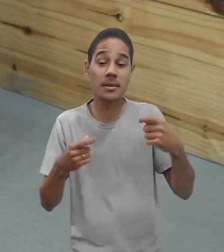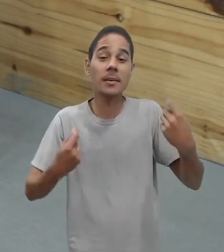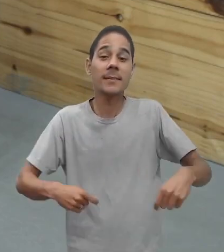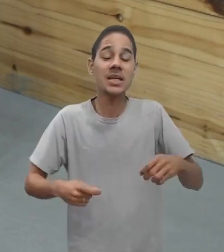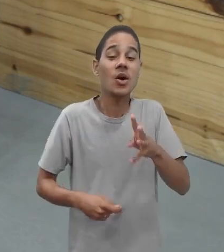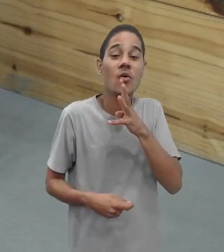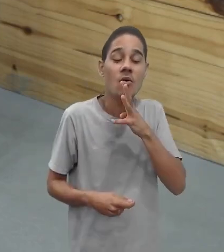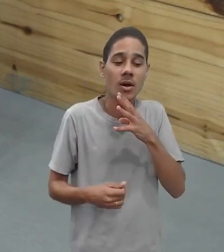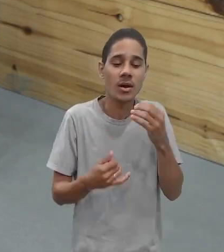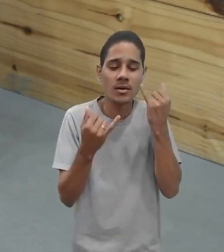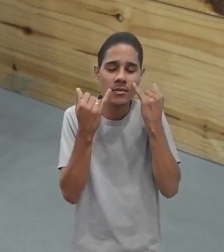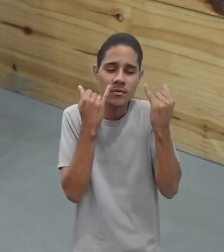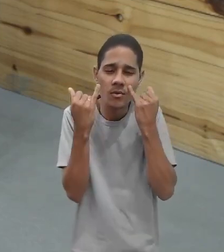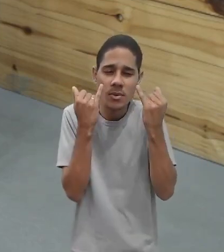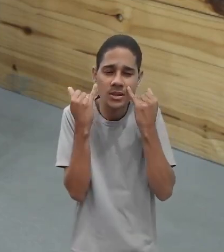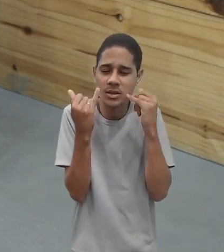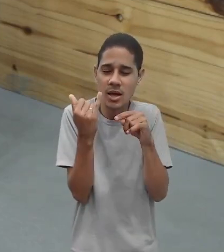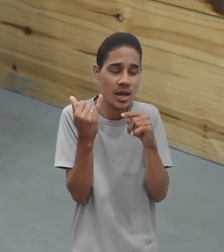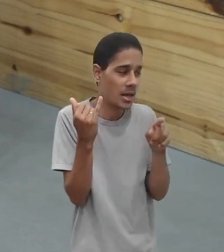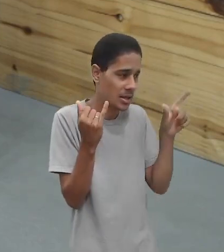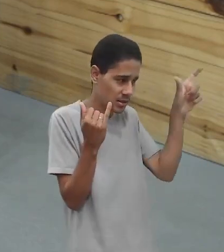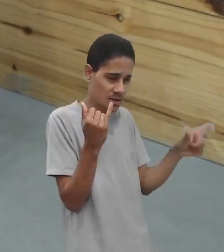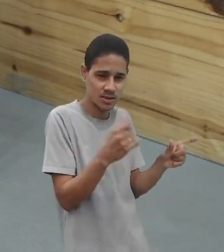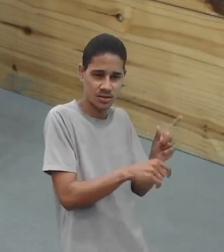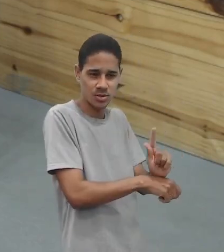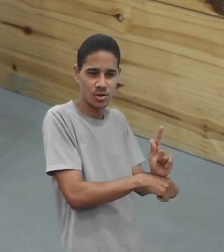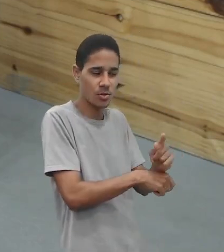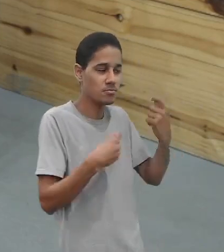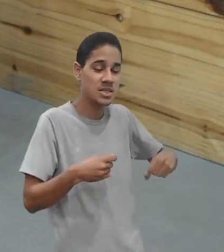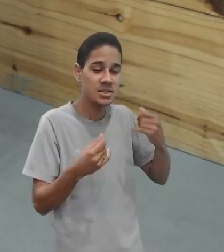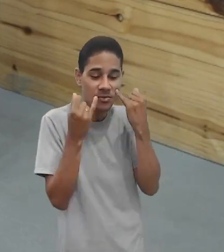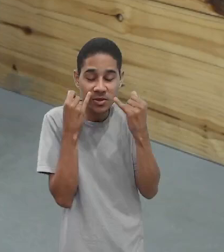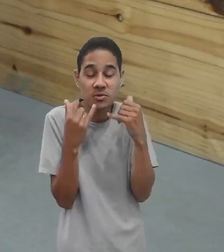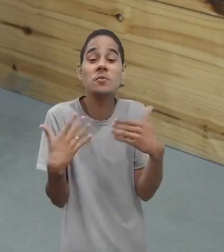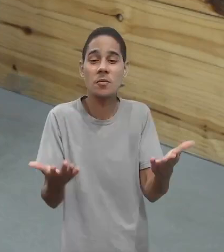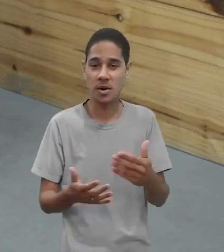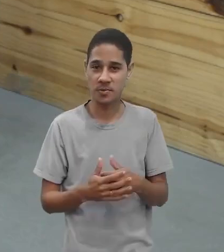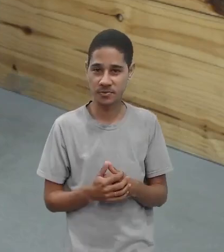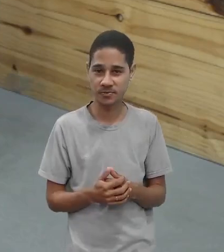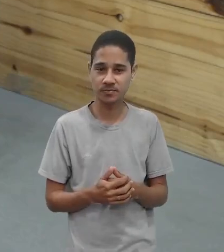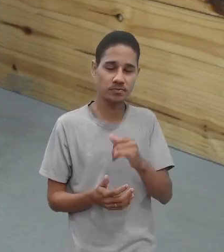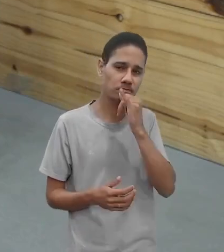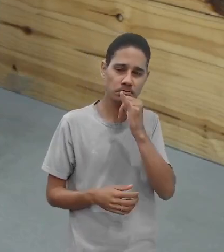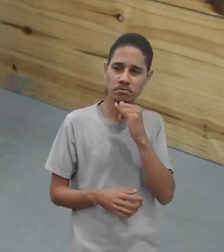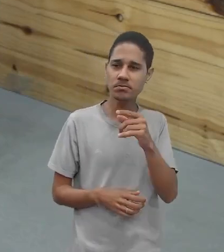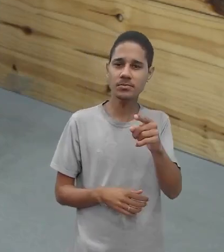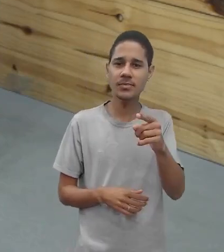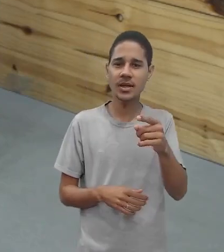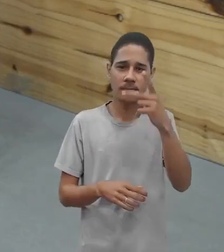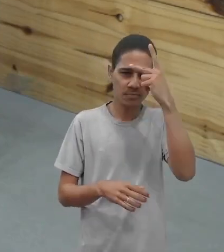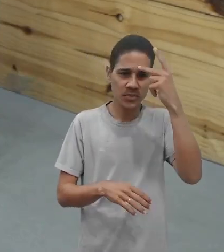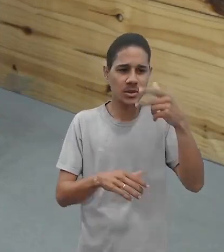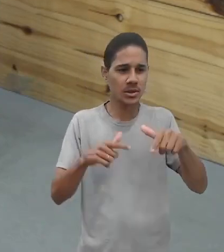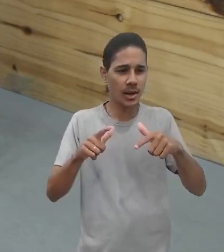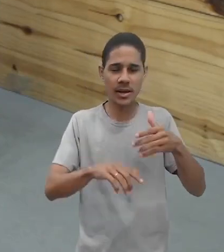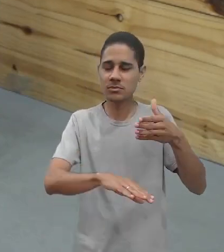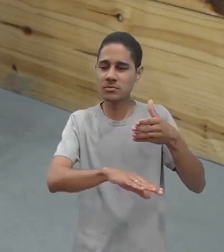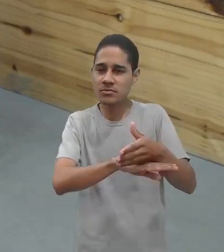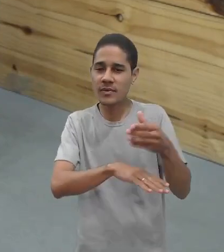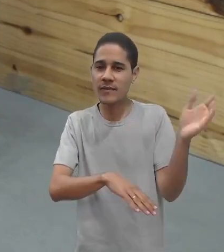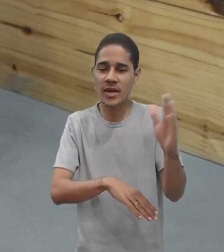são as informações que os gestores necessitam. Por exemplo, o funcionário falta sempre às